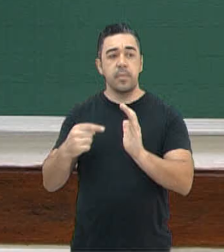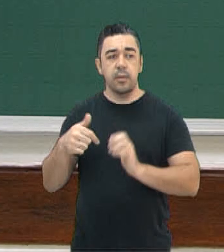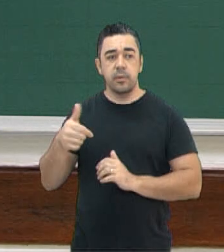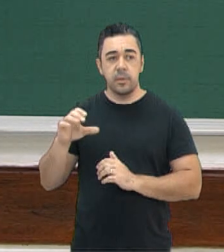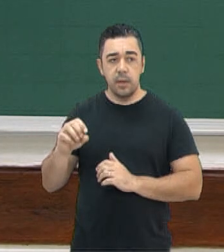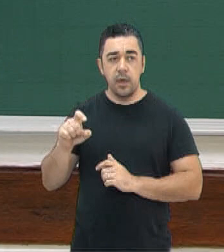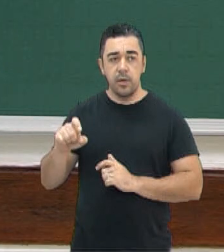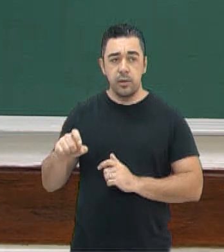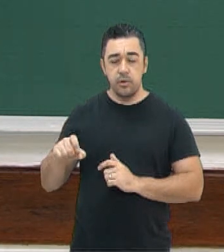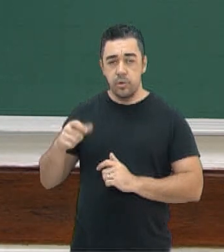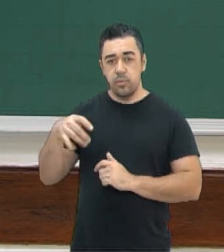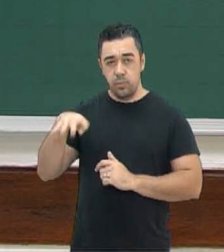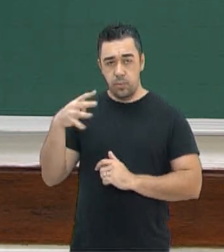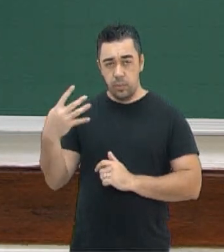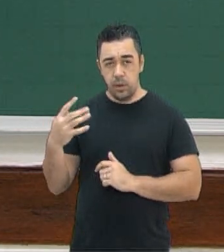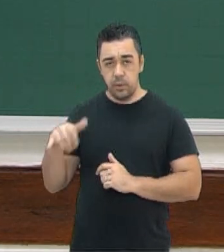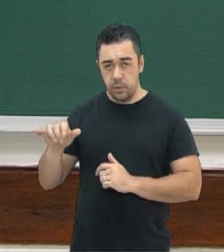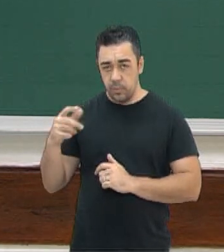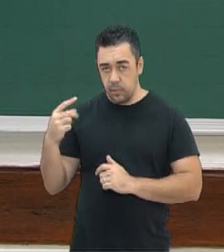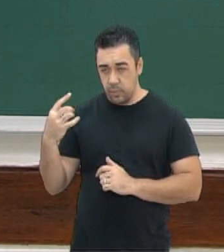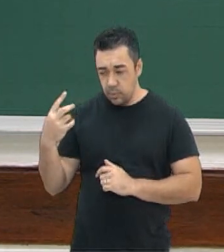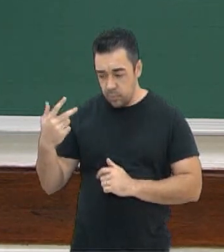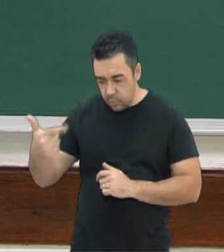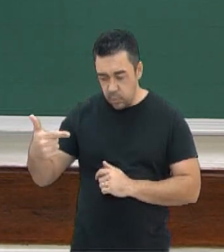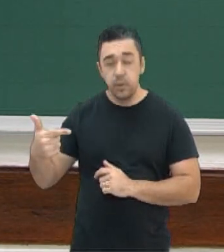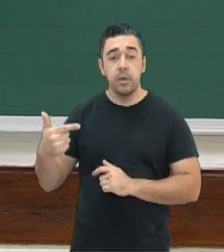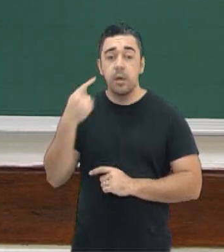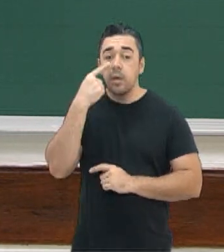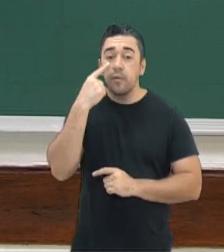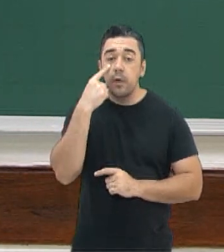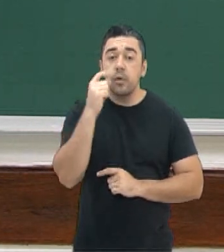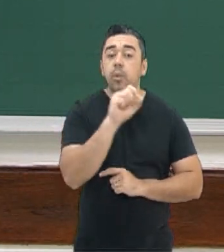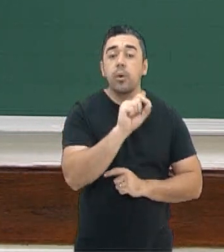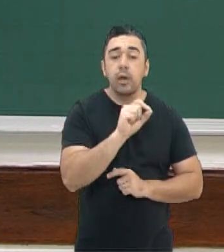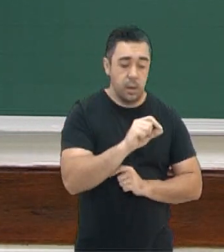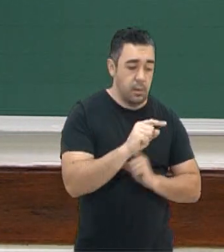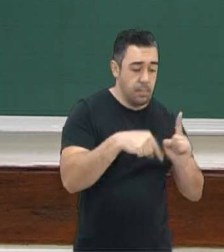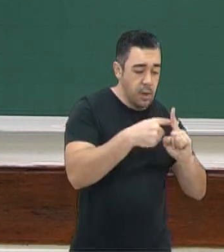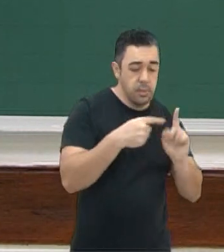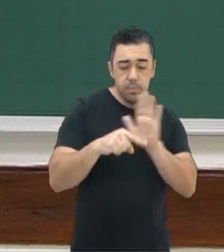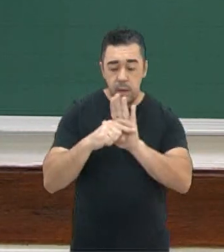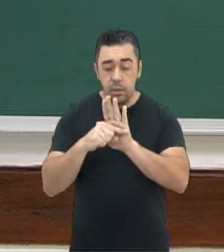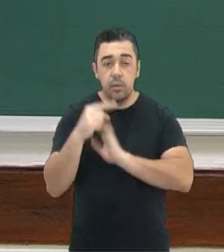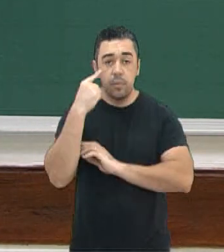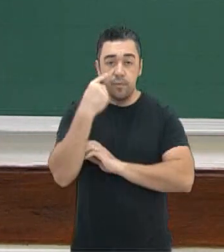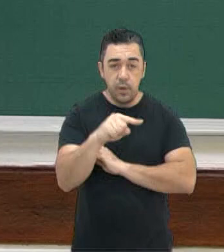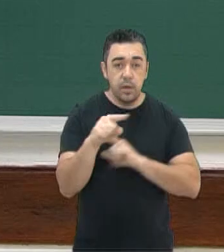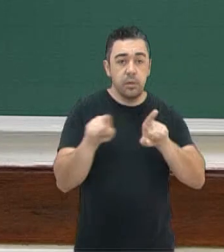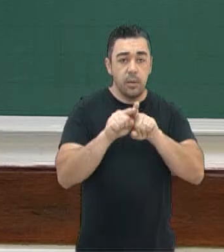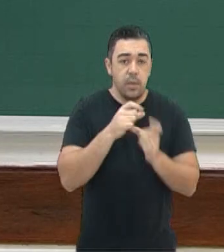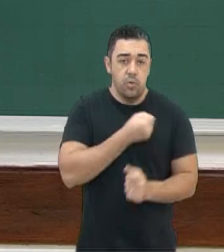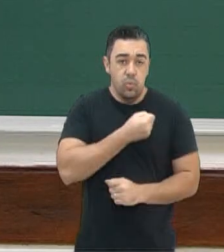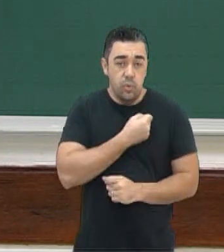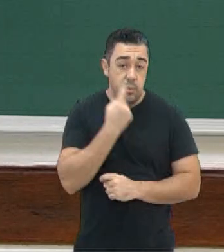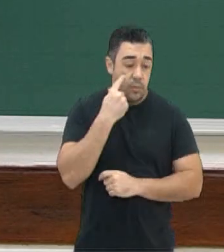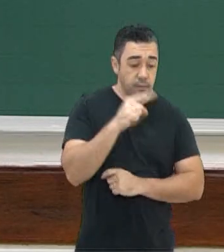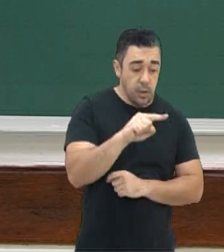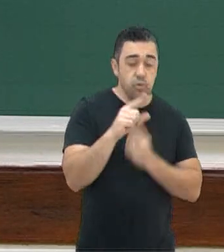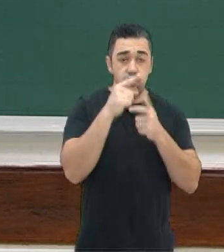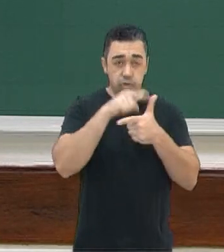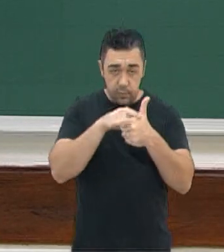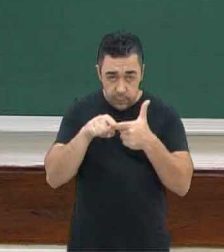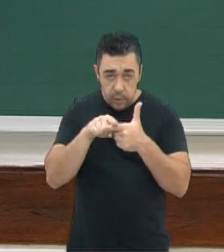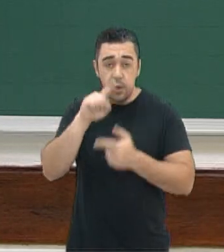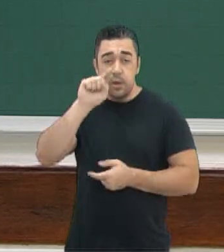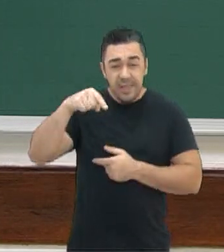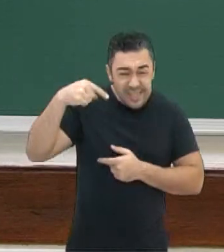o sinal. Segundo, olho a parte dos números, olho a parte dos coeficientes, faço a divisão. Depois